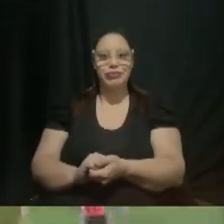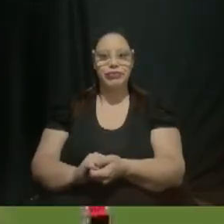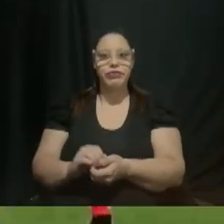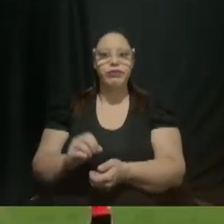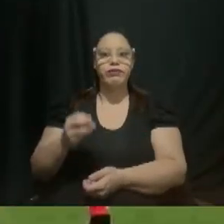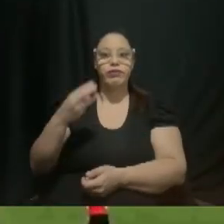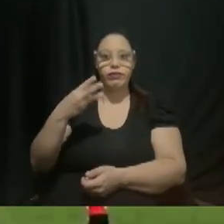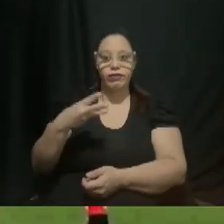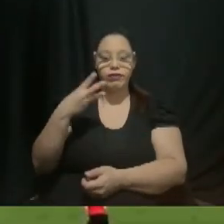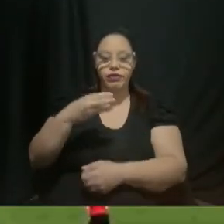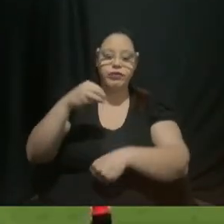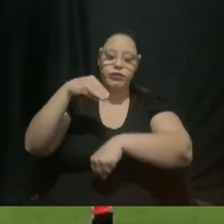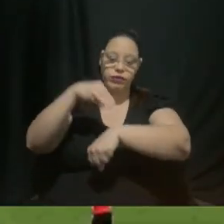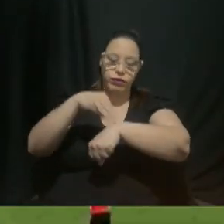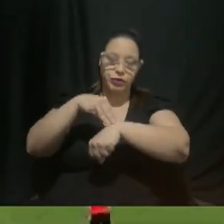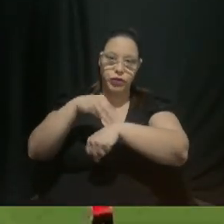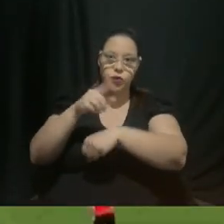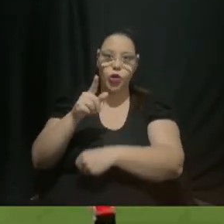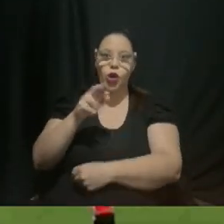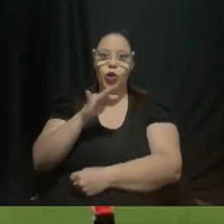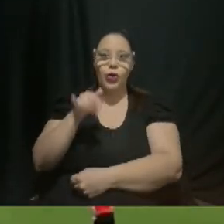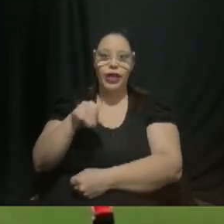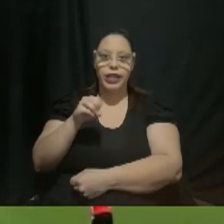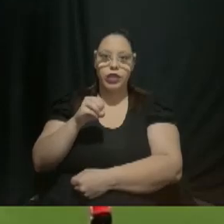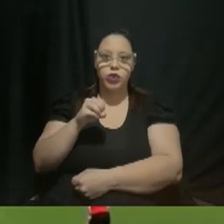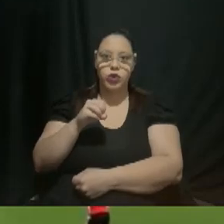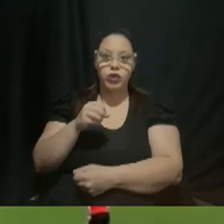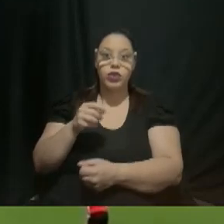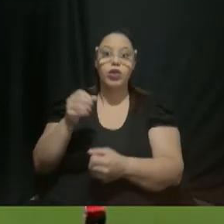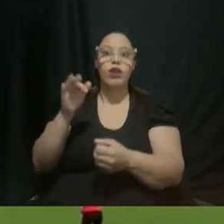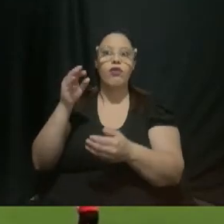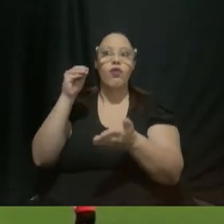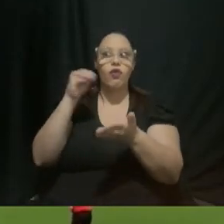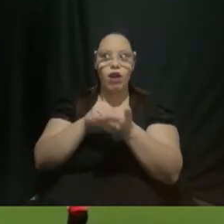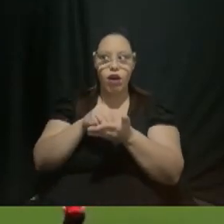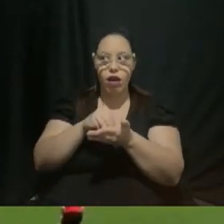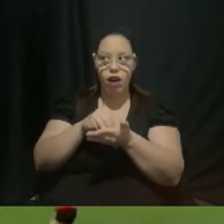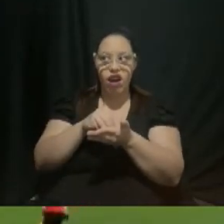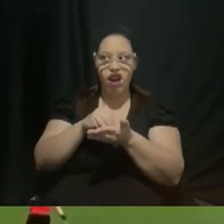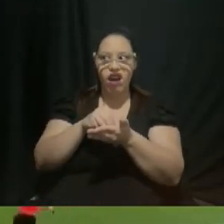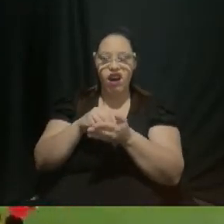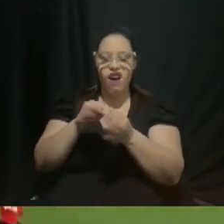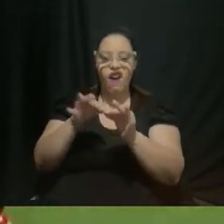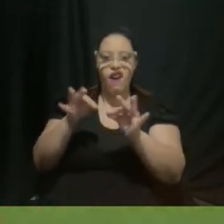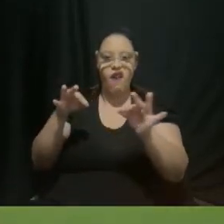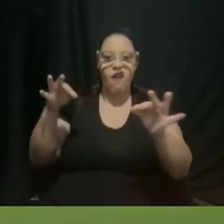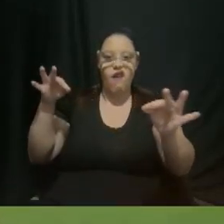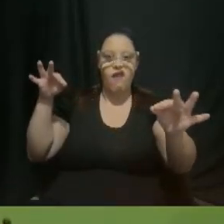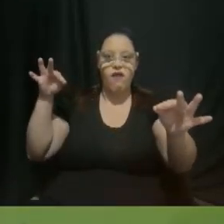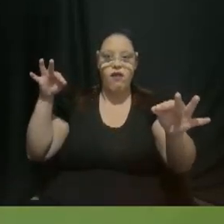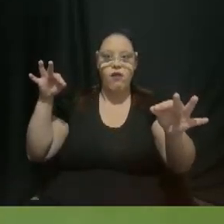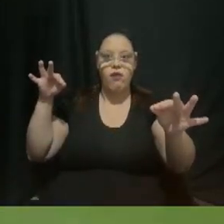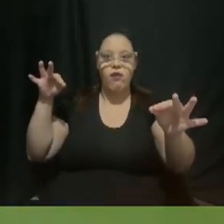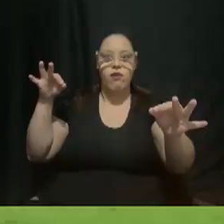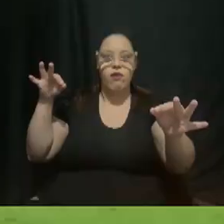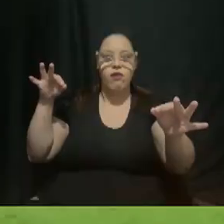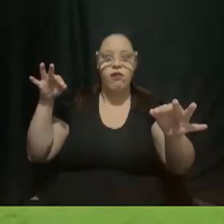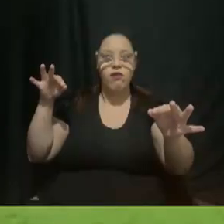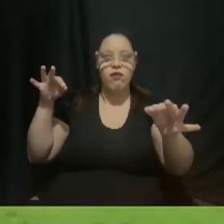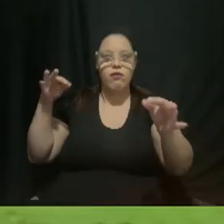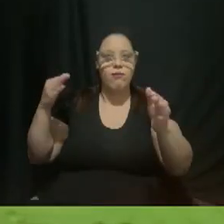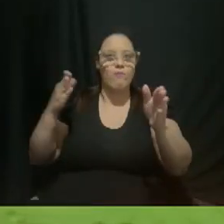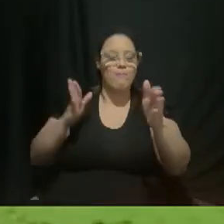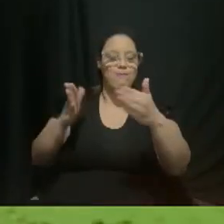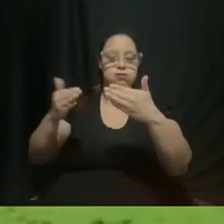minutos, Lourenço cobrou esta falta de longe, mas colocou efeito, ela mudou de direção